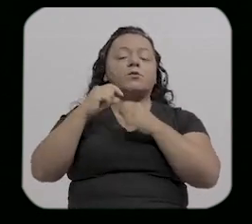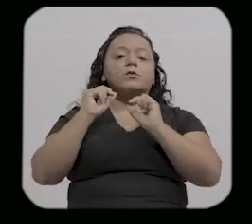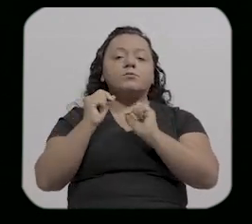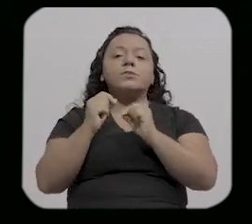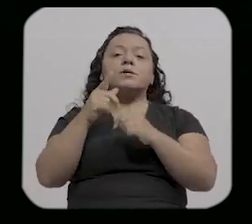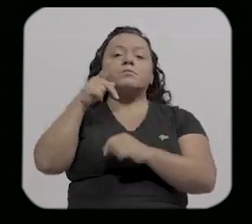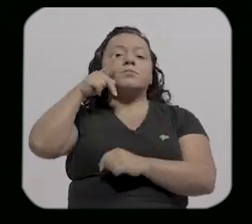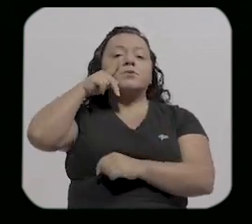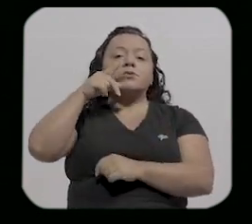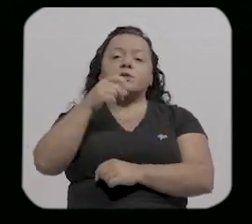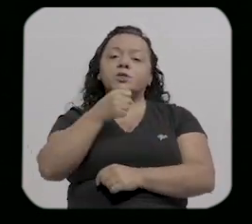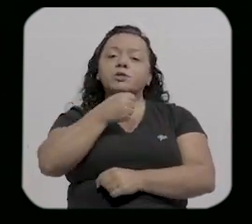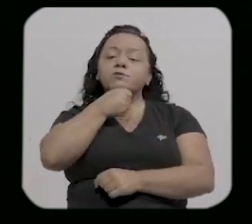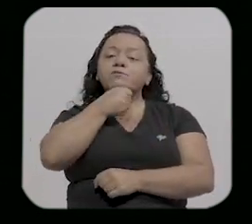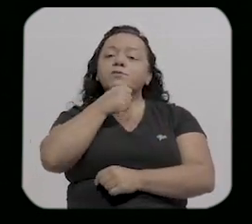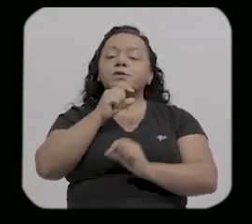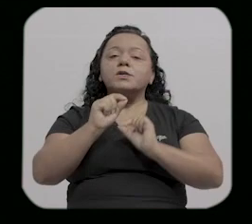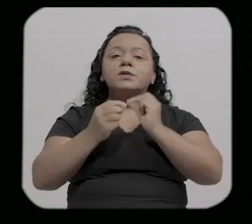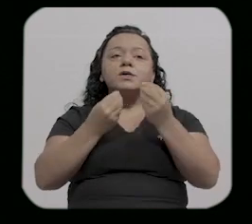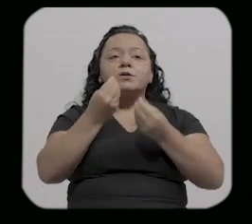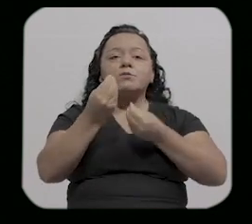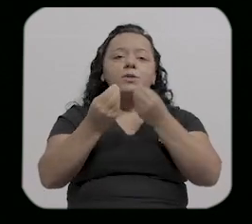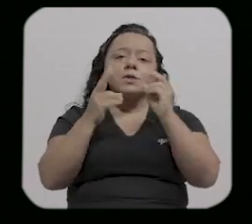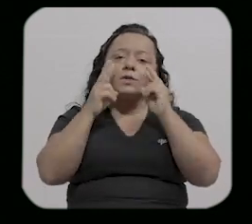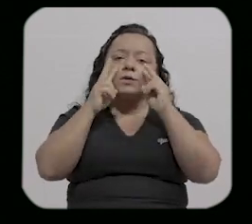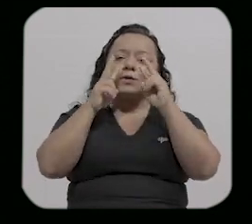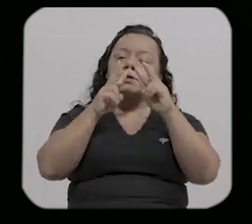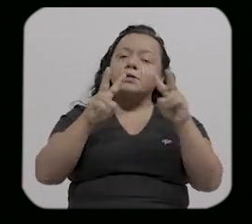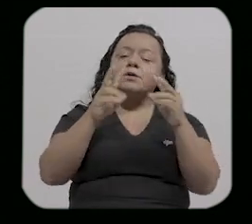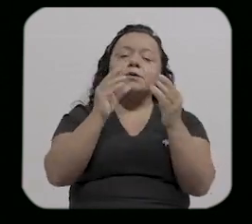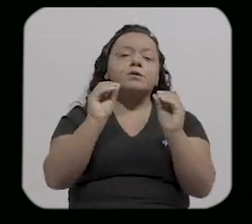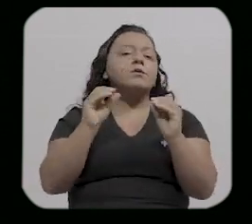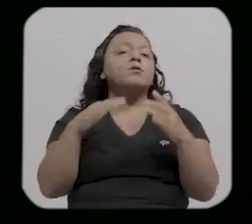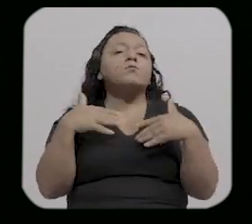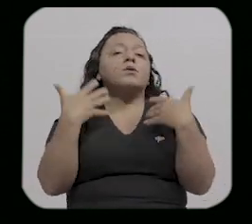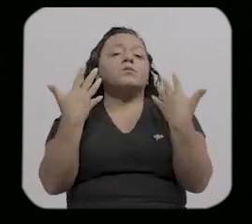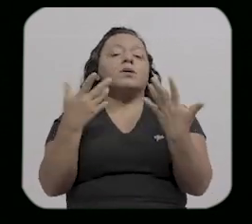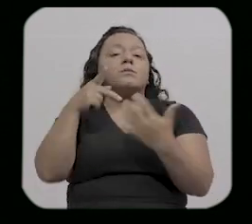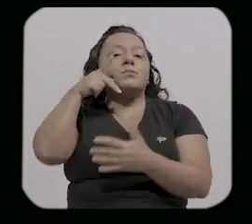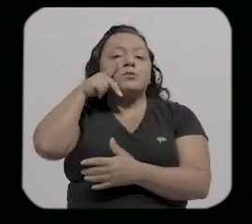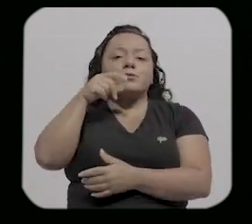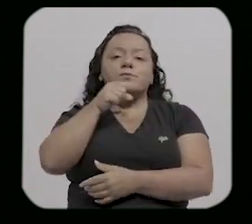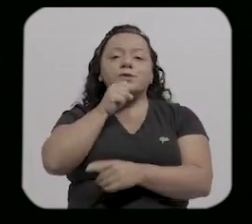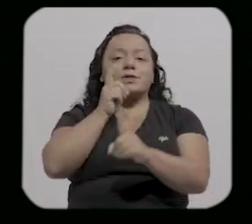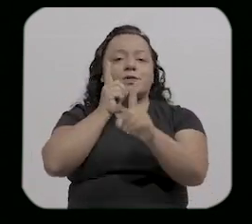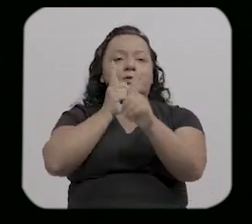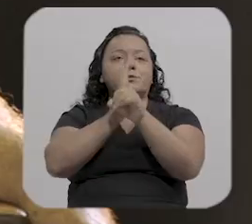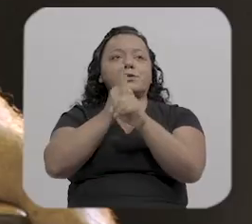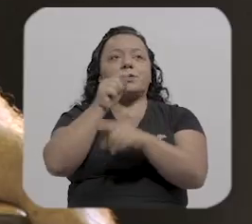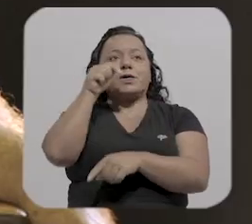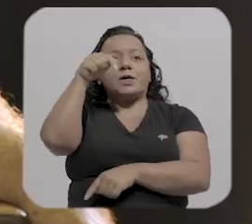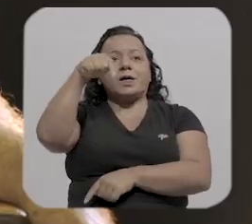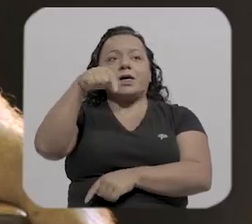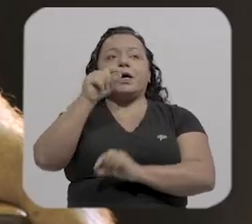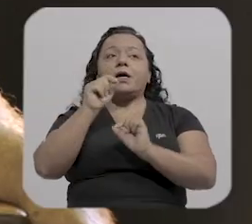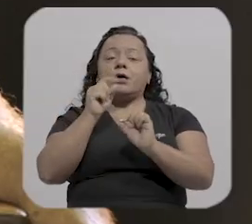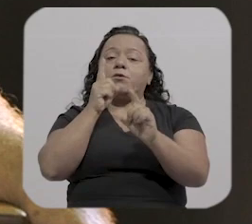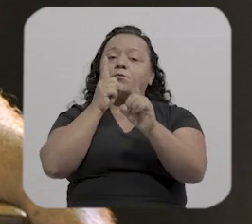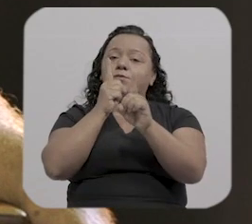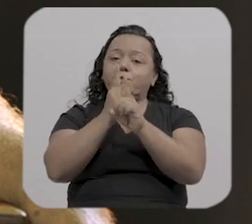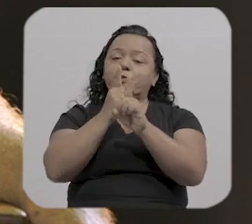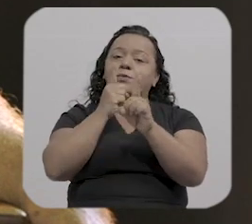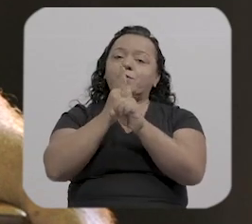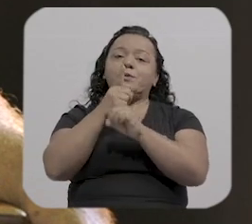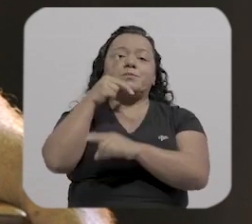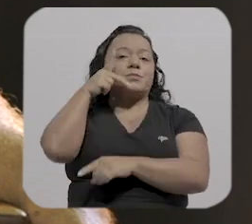volta para Porto Velho. E como que é esse olhar? Qual é a Porto Velho que você encontra aqui? Eu encontro uma